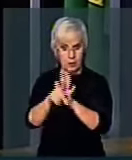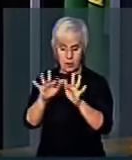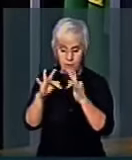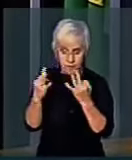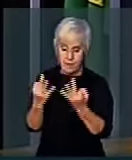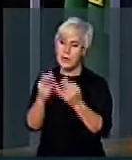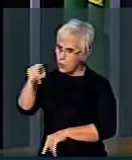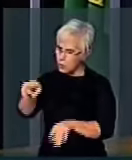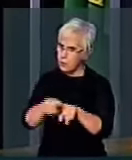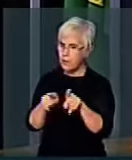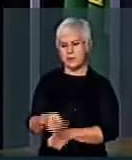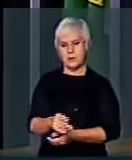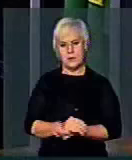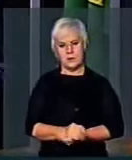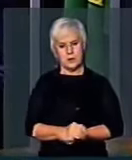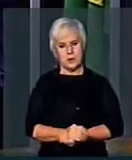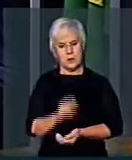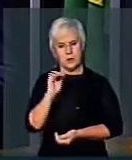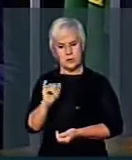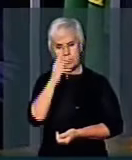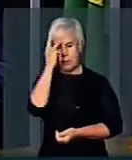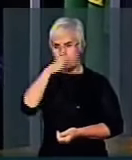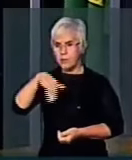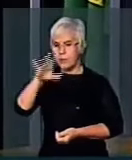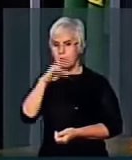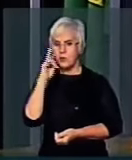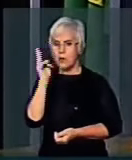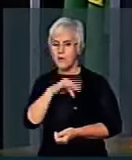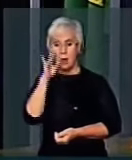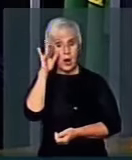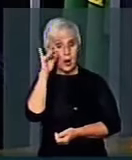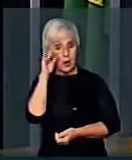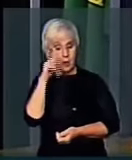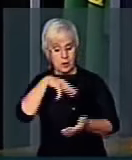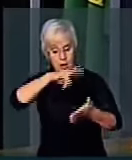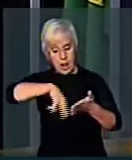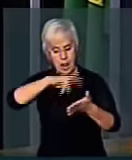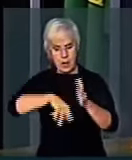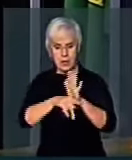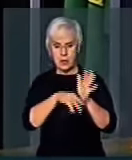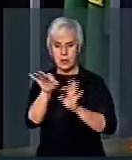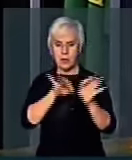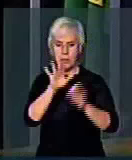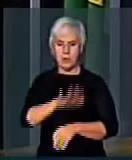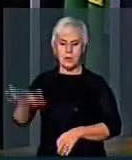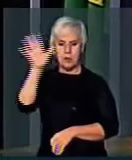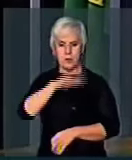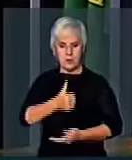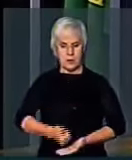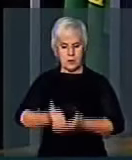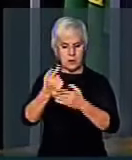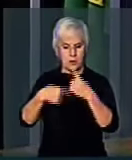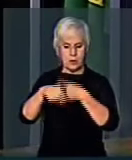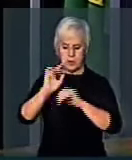bem defende aqui. Quem, porventura, venha a ter a curiosidade de ler o Plano Nacional de Promoção